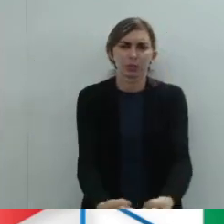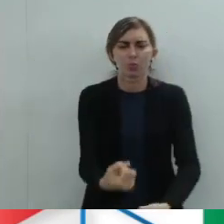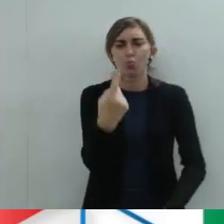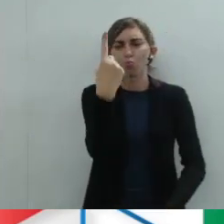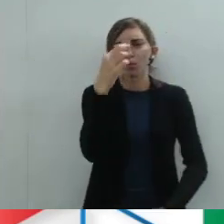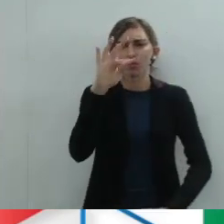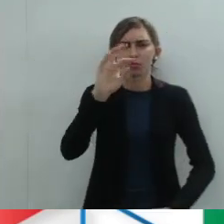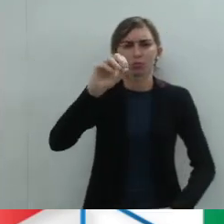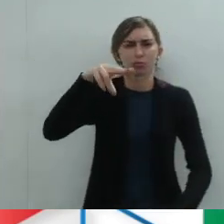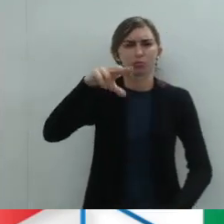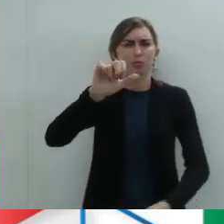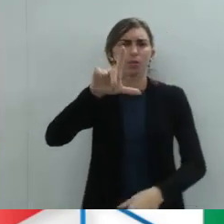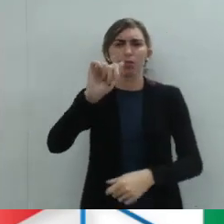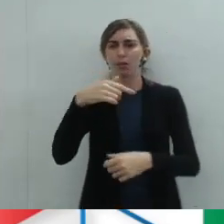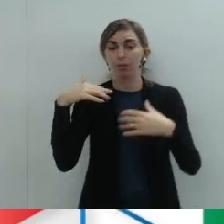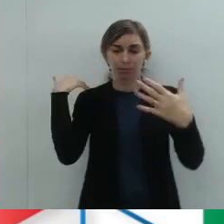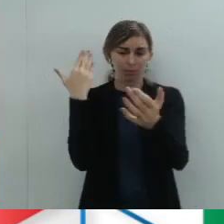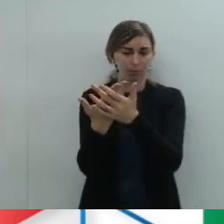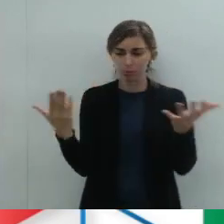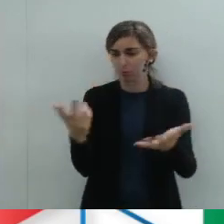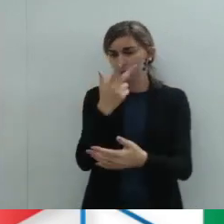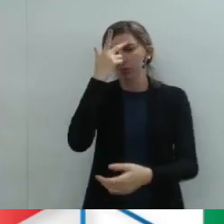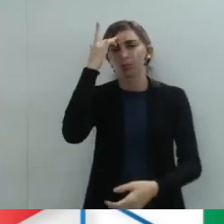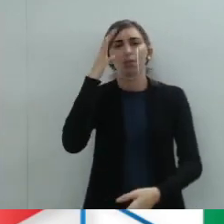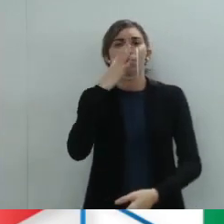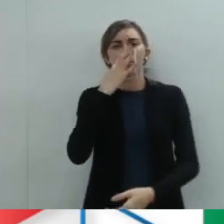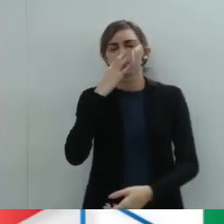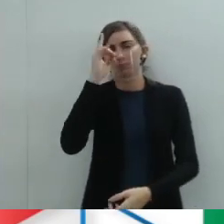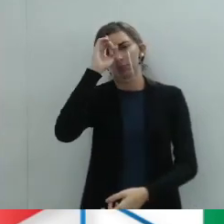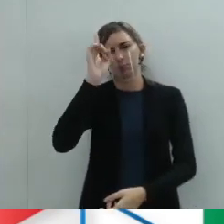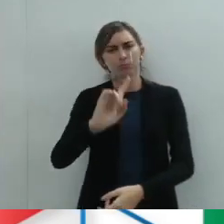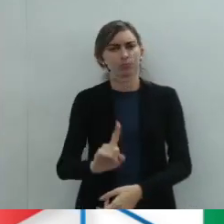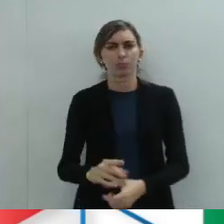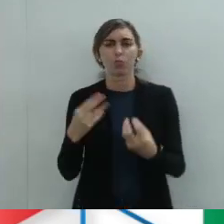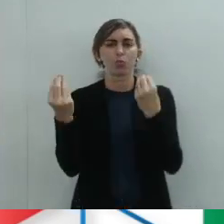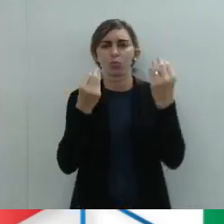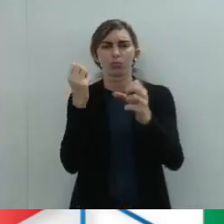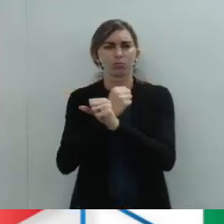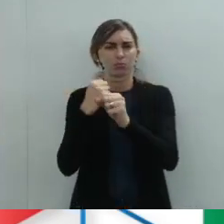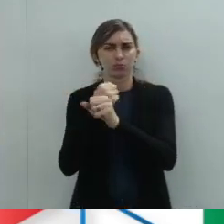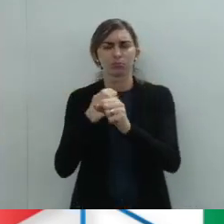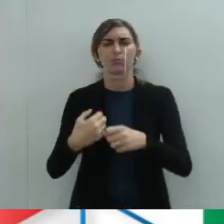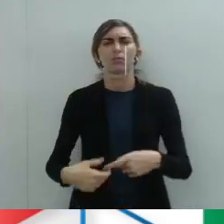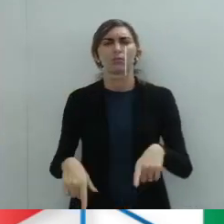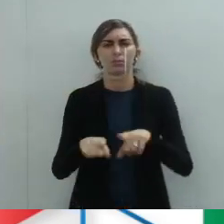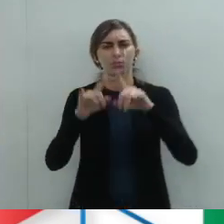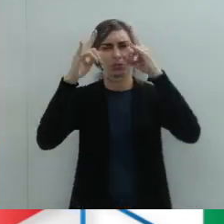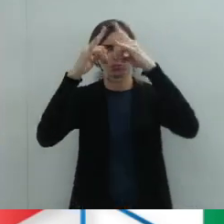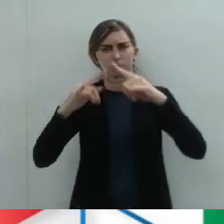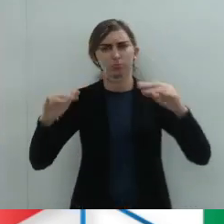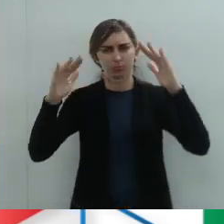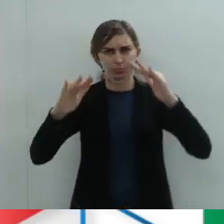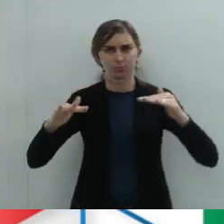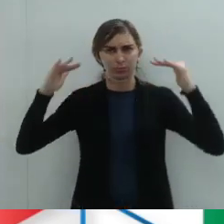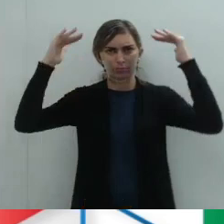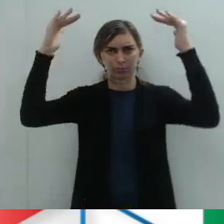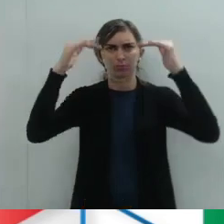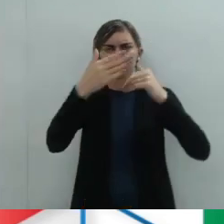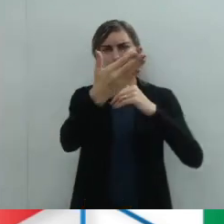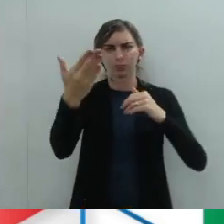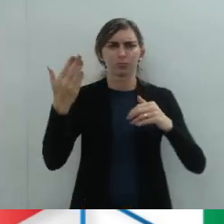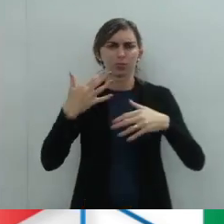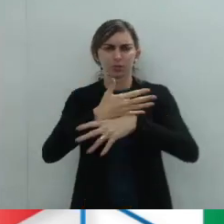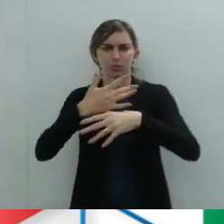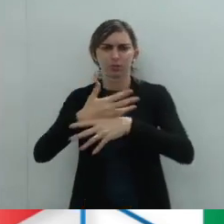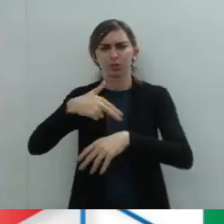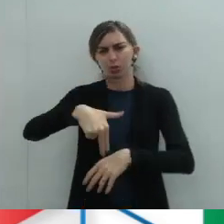1 tonelada. Até hoje ninguém sabe. O Império de Cartaginês se constituiu na várias